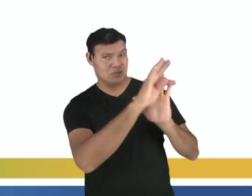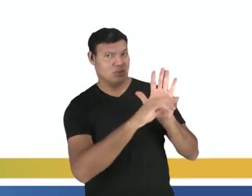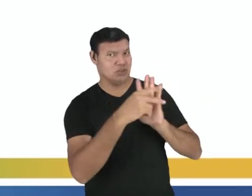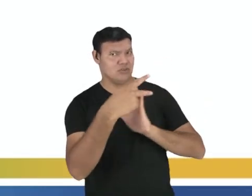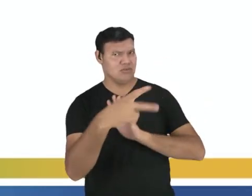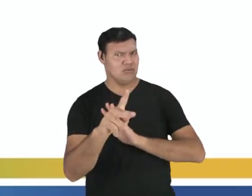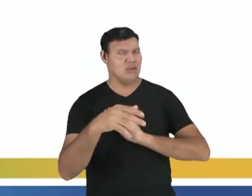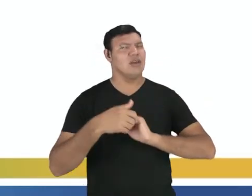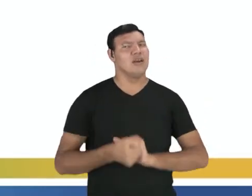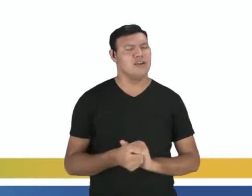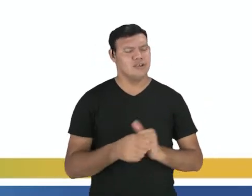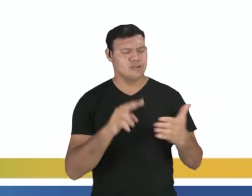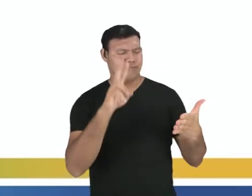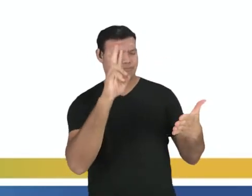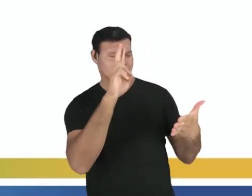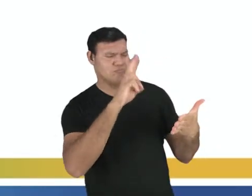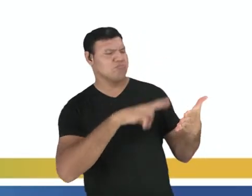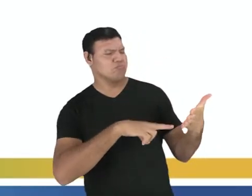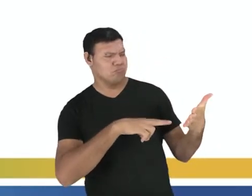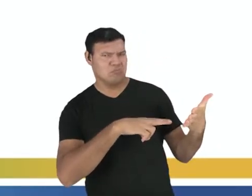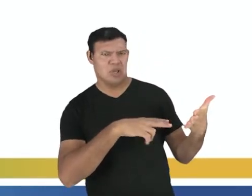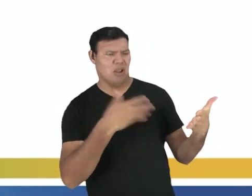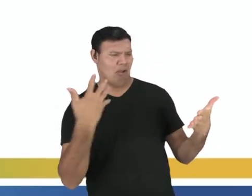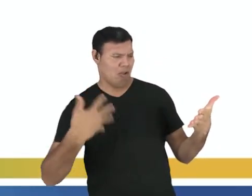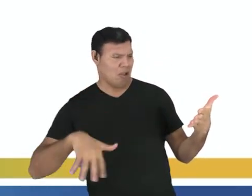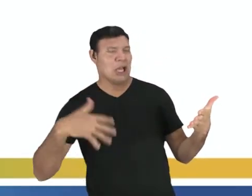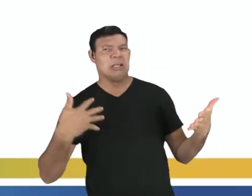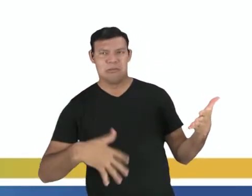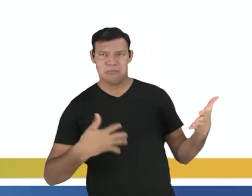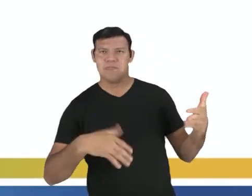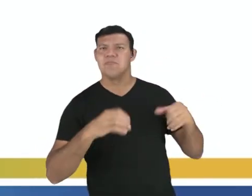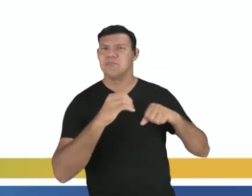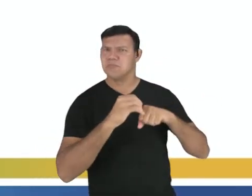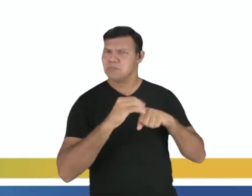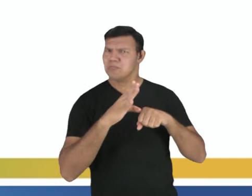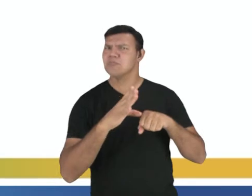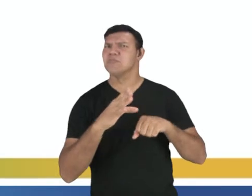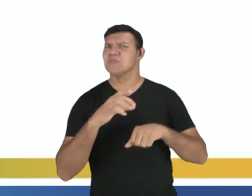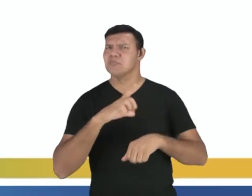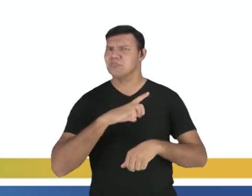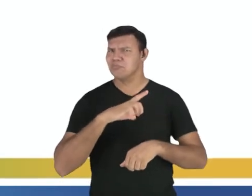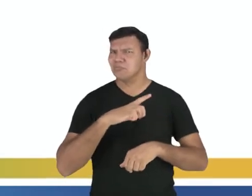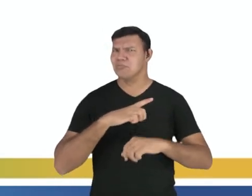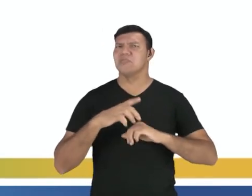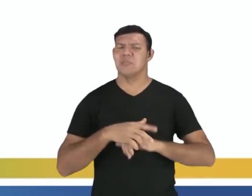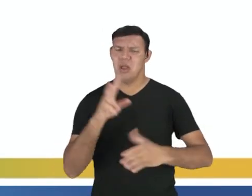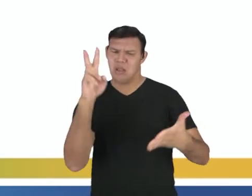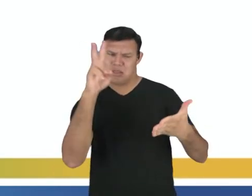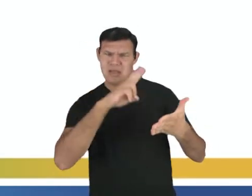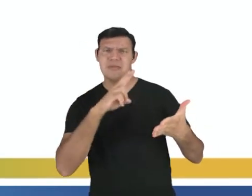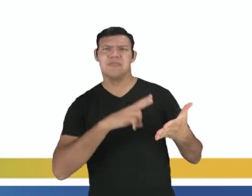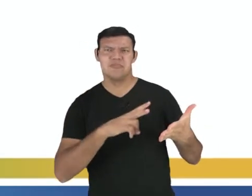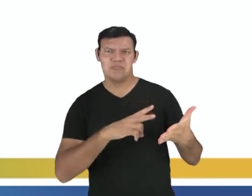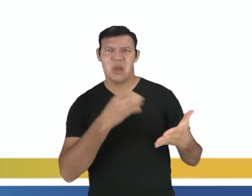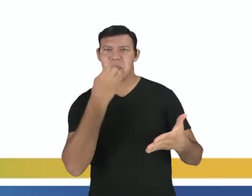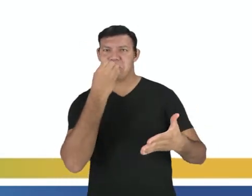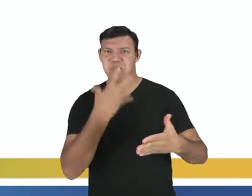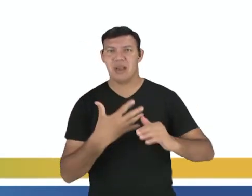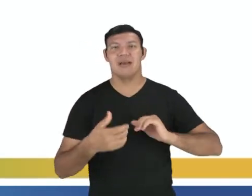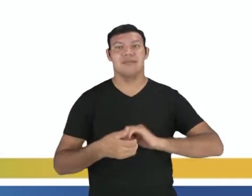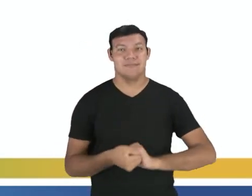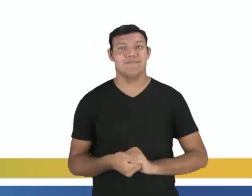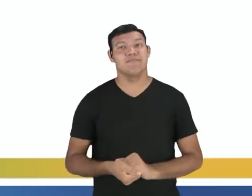leitor da sua redação, ele vai olhar para o seu texto. Nossa, ele tem conhecimento. Olha, ele leu. Então, é por isso